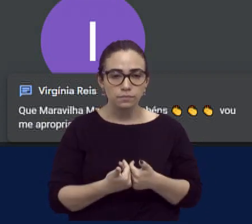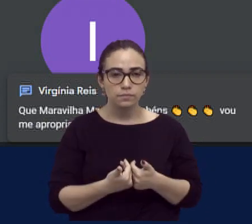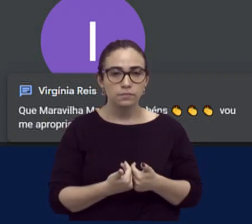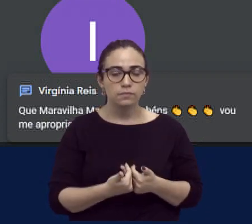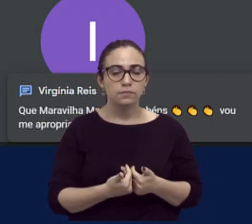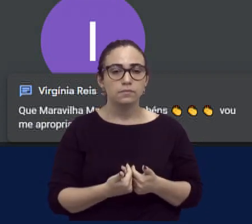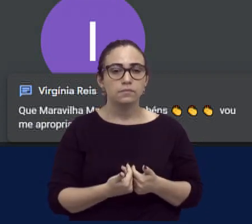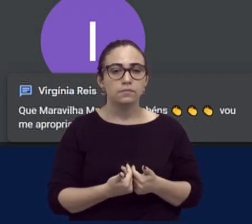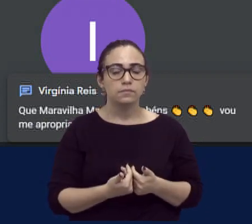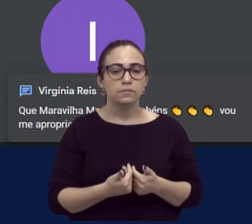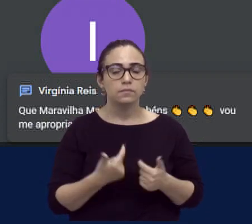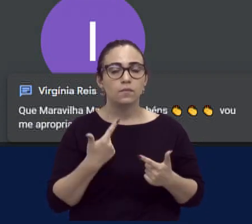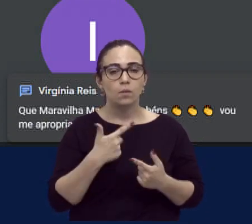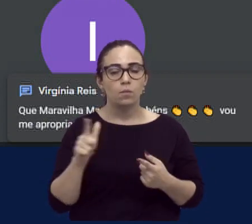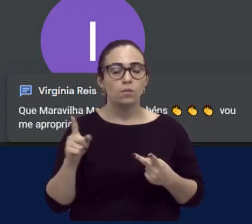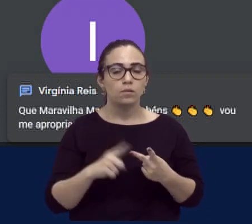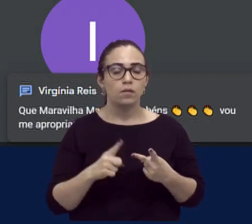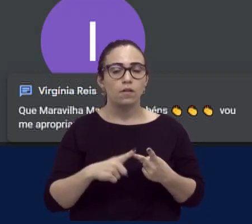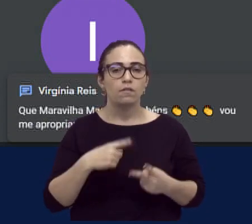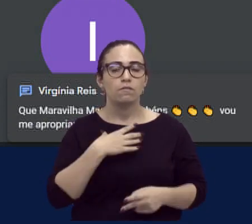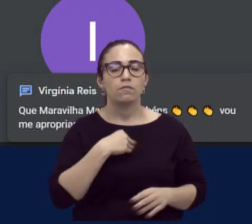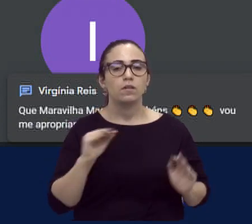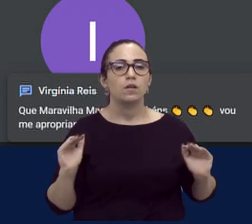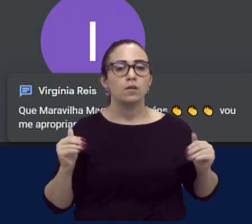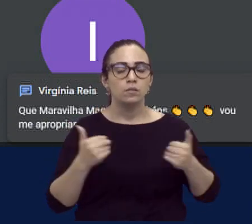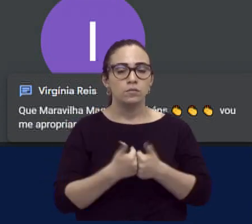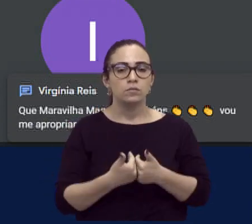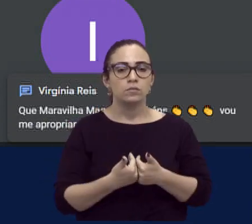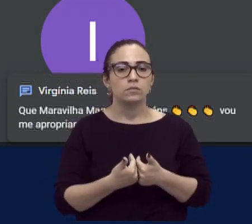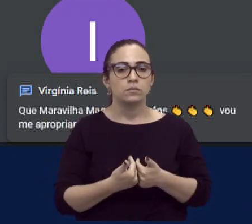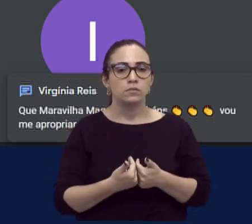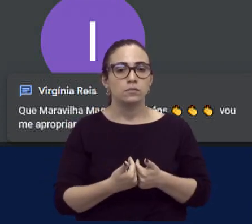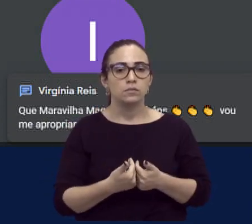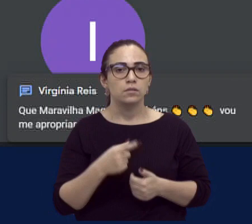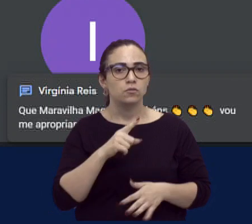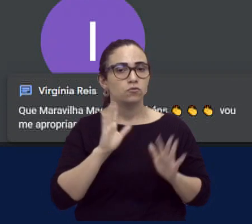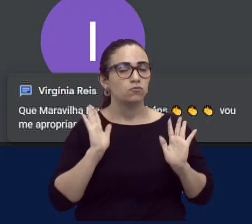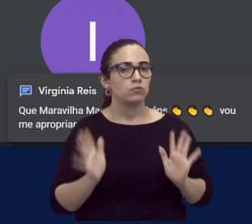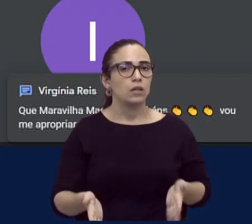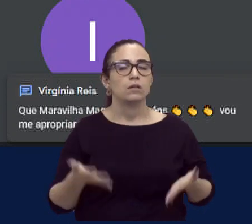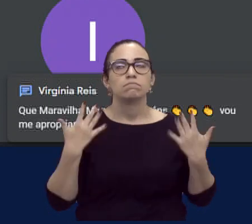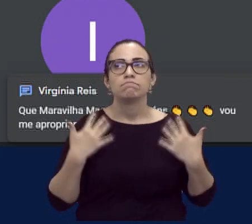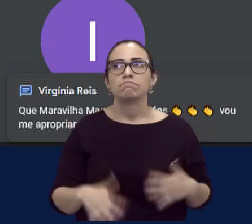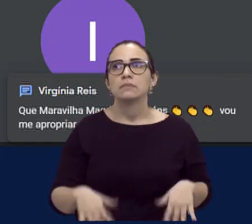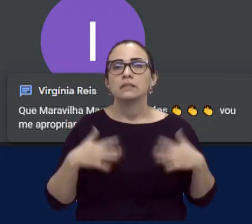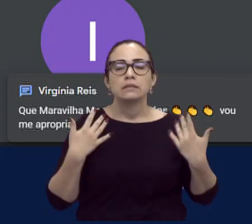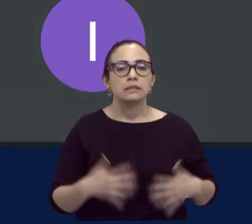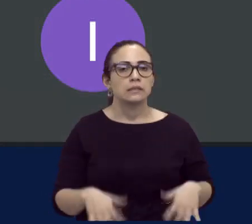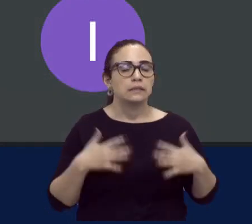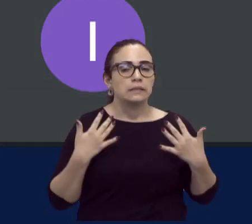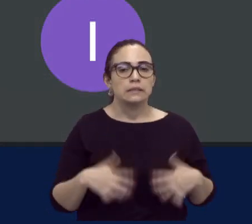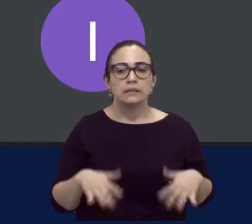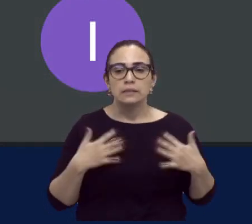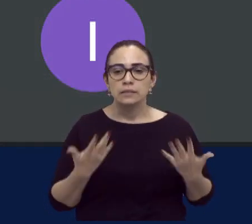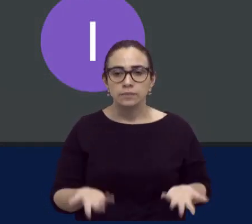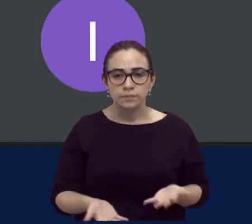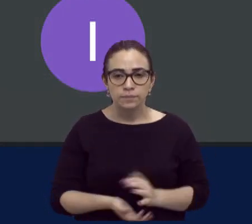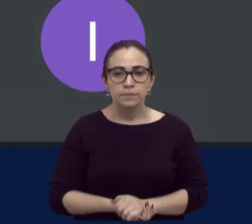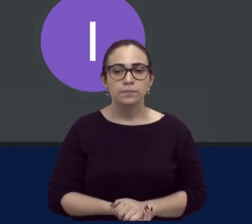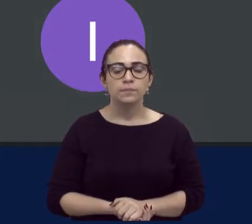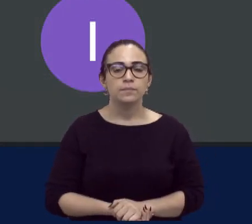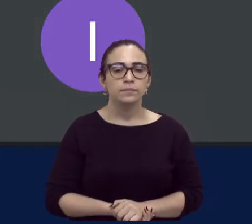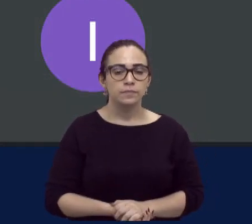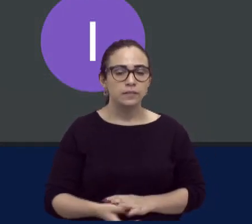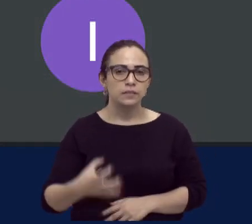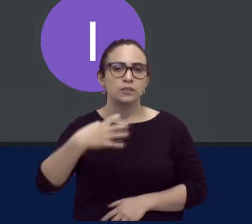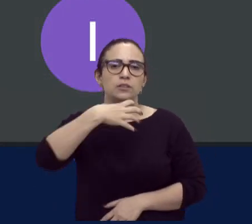a possibilidade de o outro filho também ser autista, e ela já estava em negação. Então, eram muitas